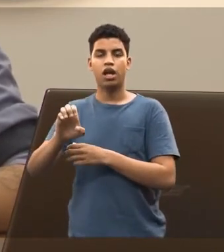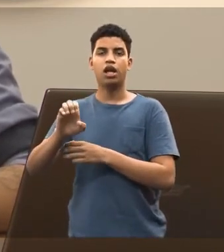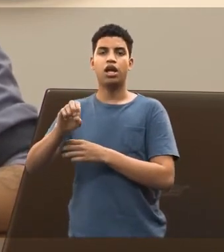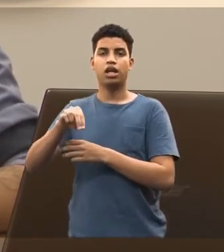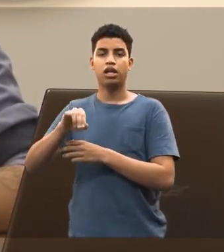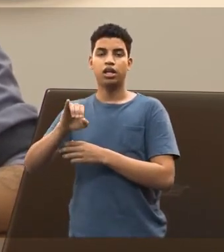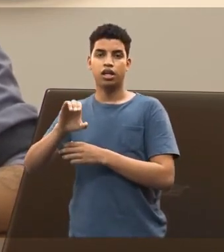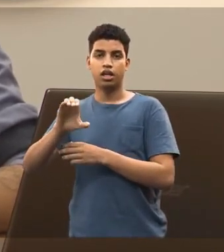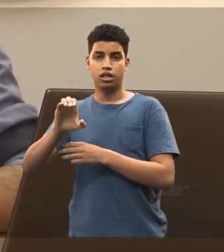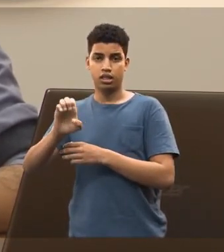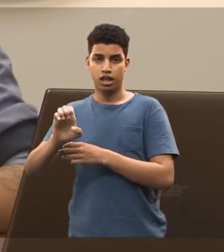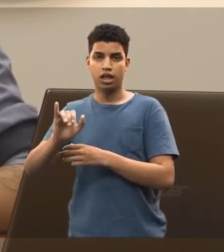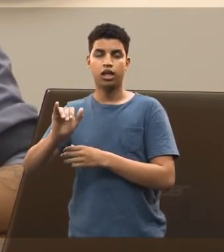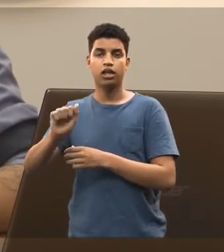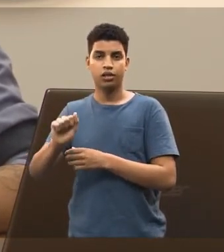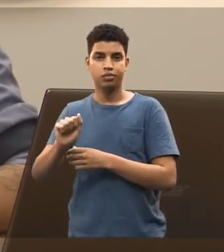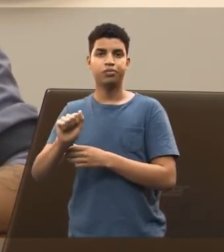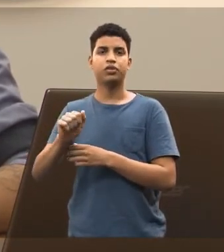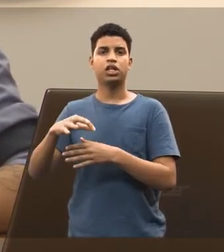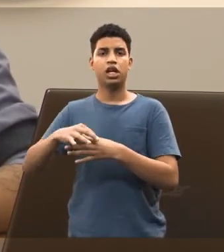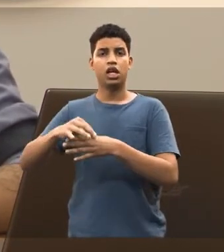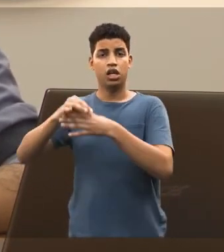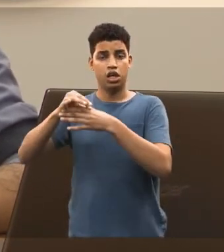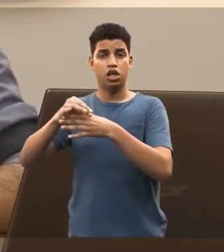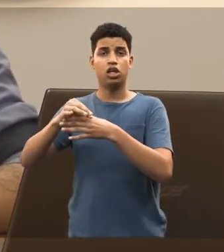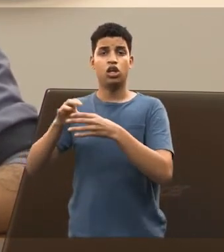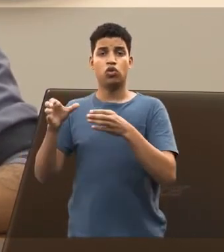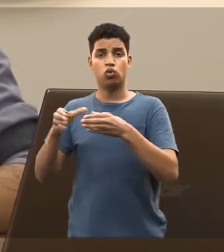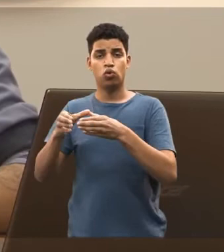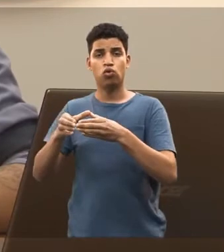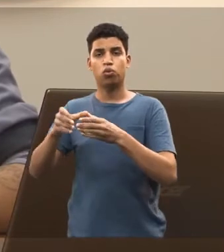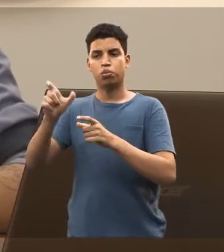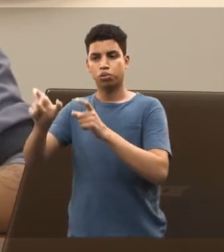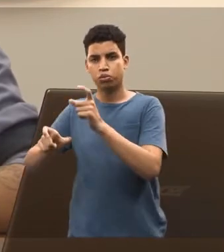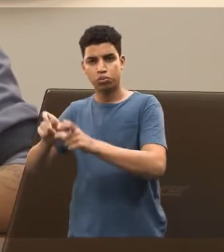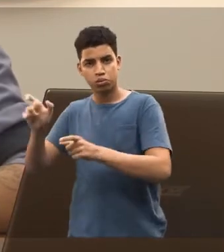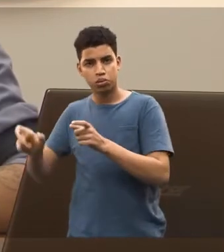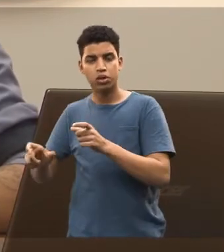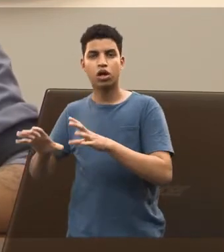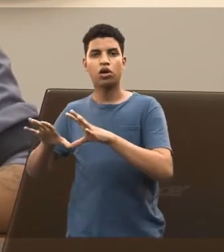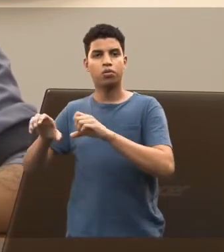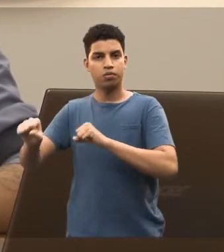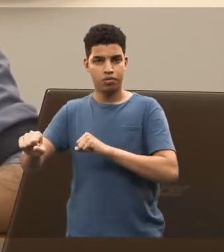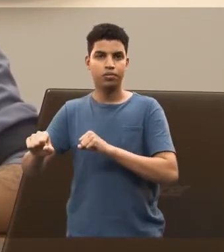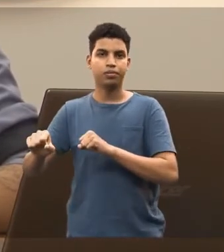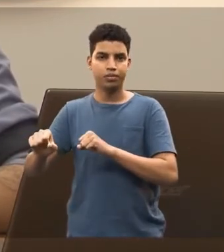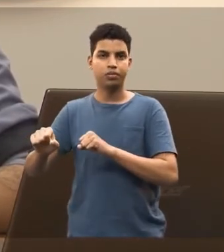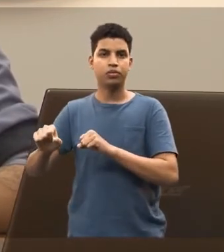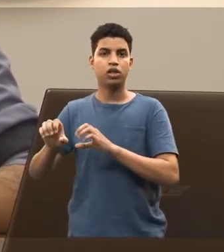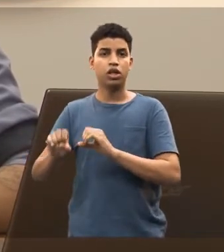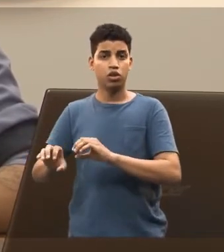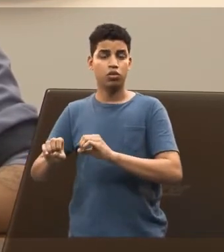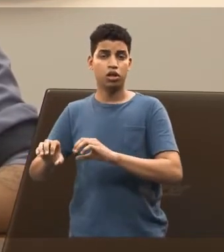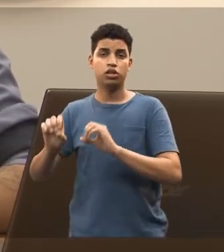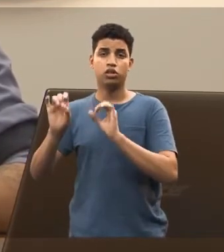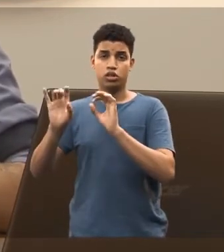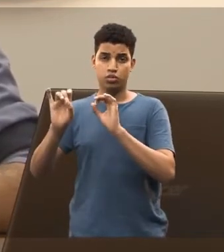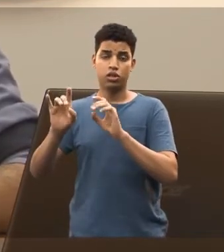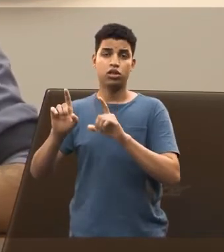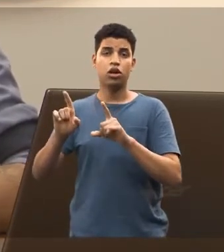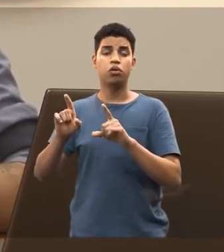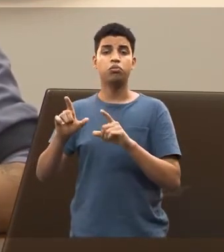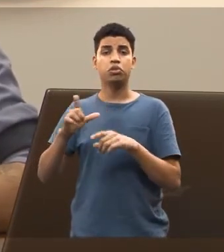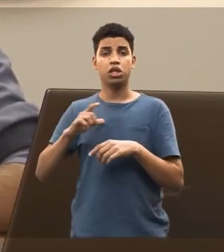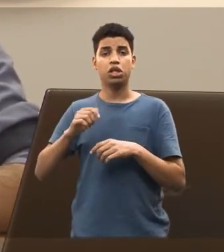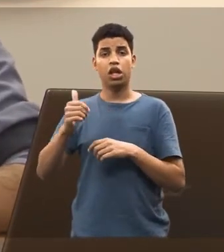professora Enicéia Gonçalves Mendes, que é líder do grupo de pesquisa Formação de Recursos Humanos em Educação Especial, que